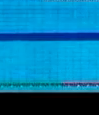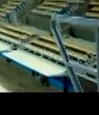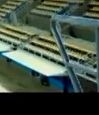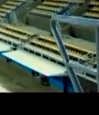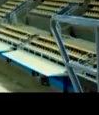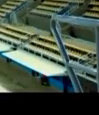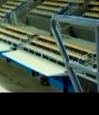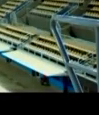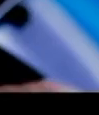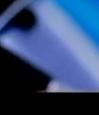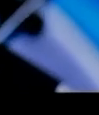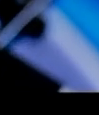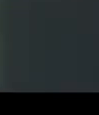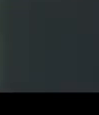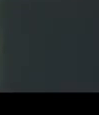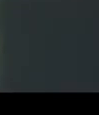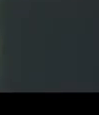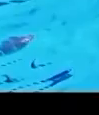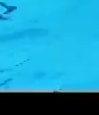natação.